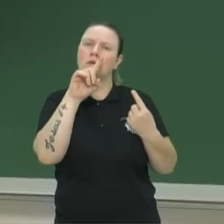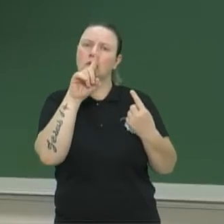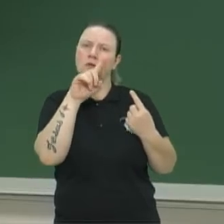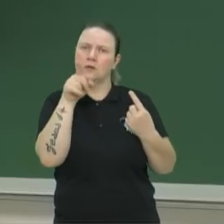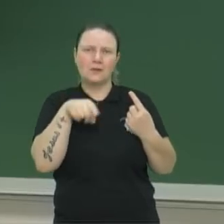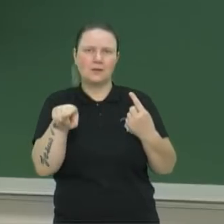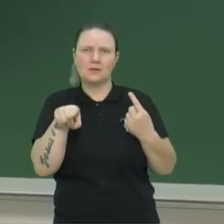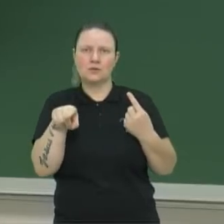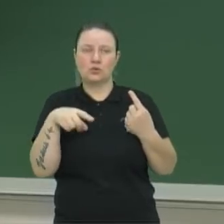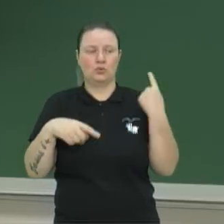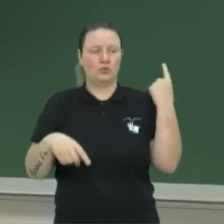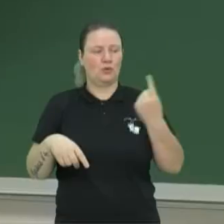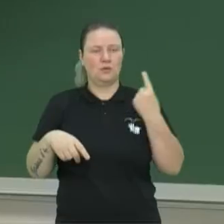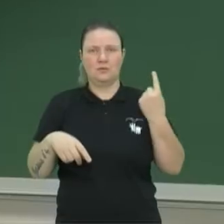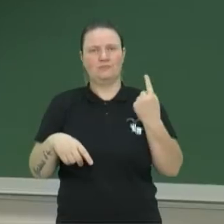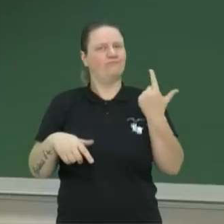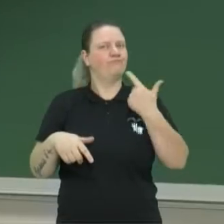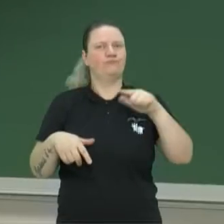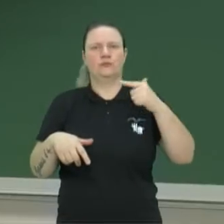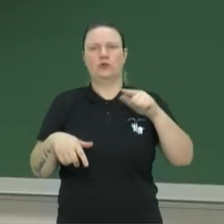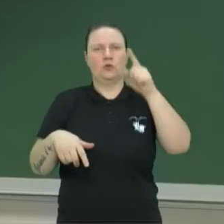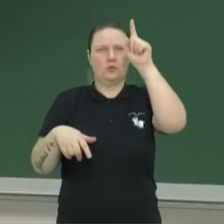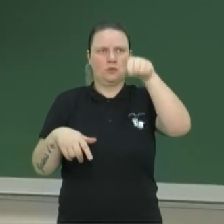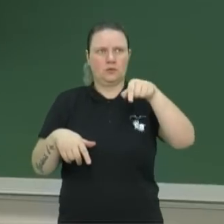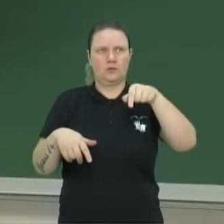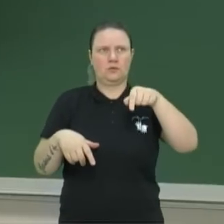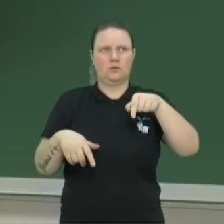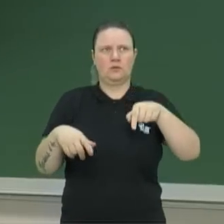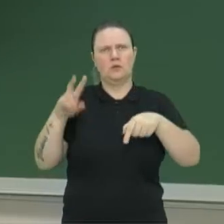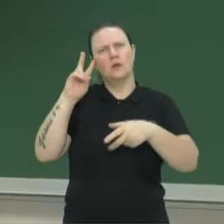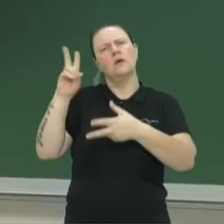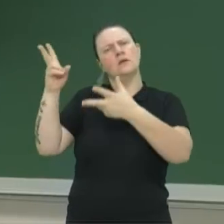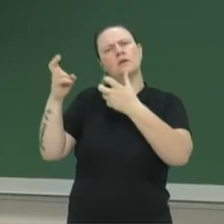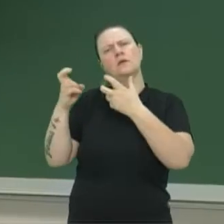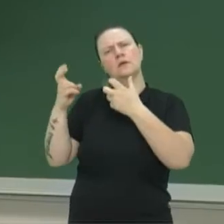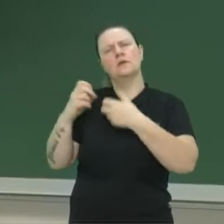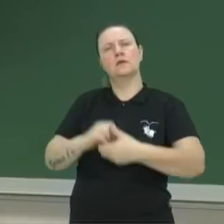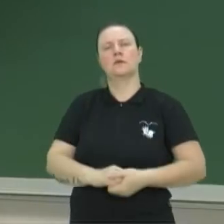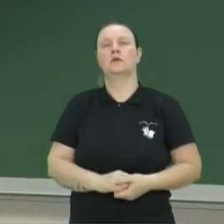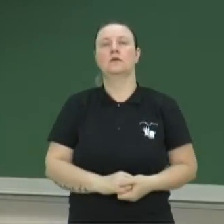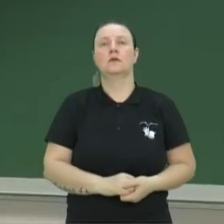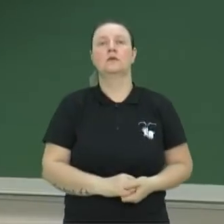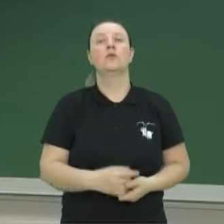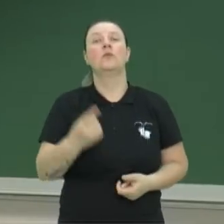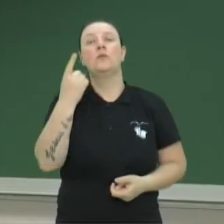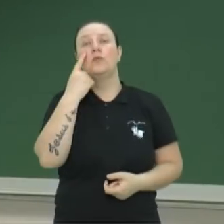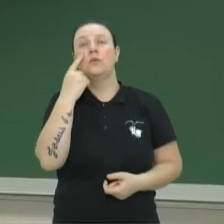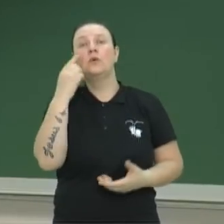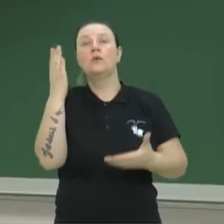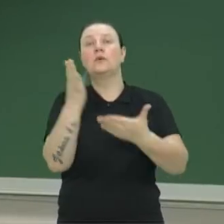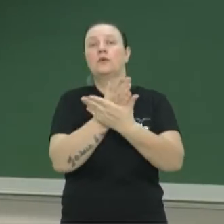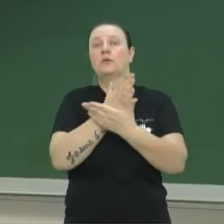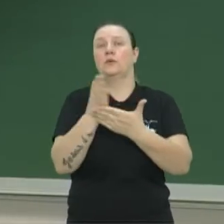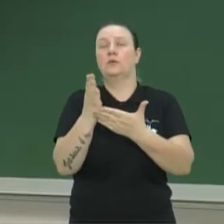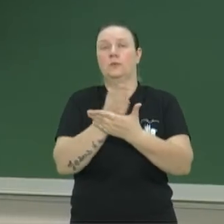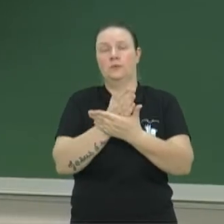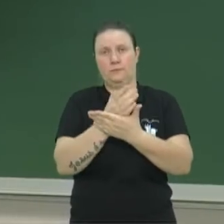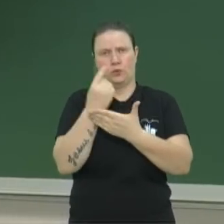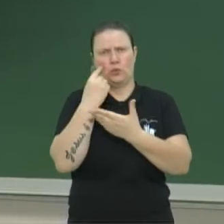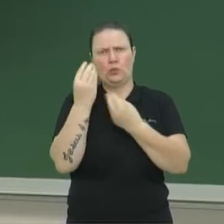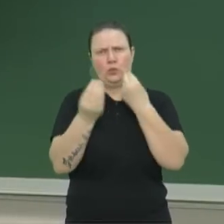Raiz não tem acento, mas raízes tem. Olha que interessante. Não. Veja a separação das palavras aqui,